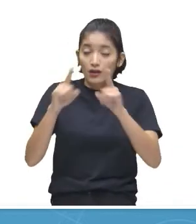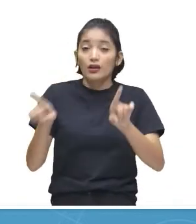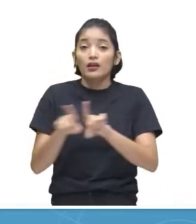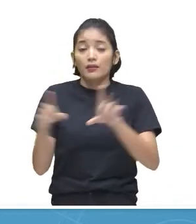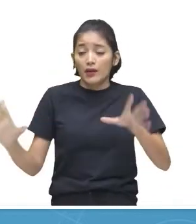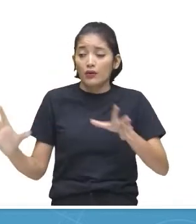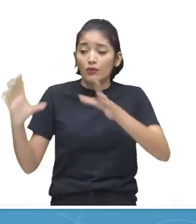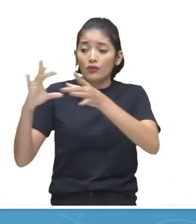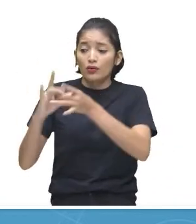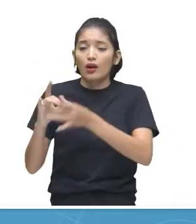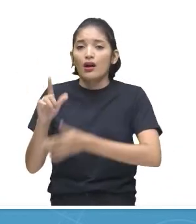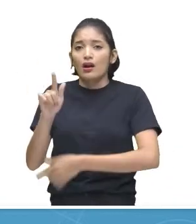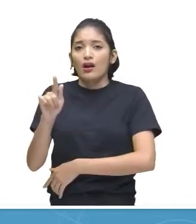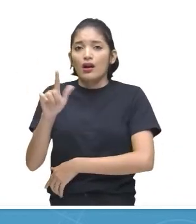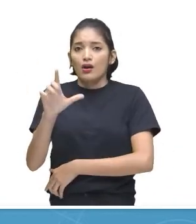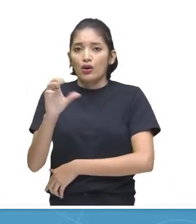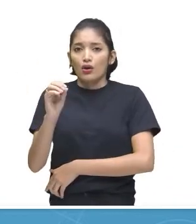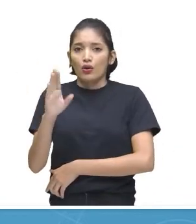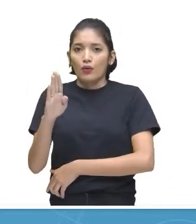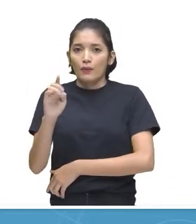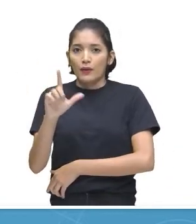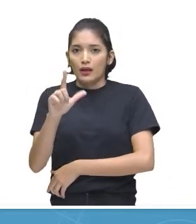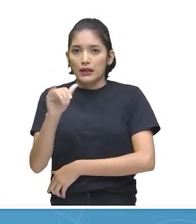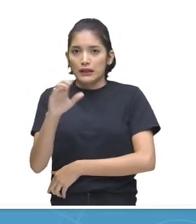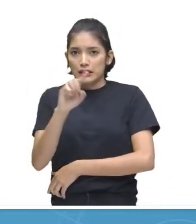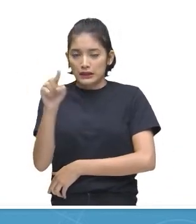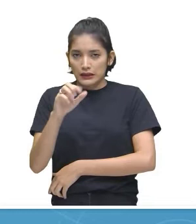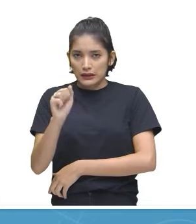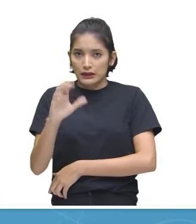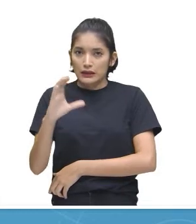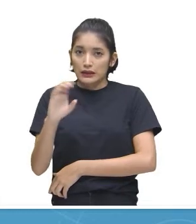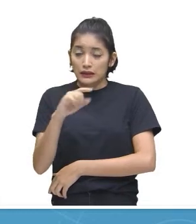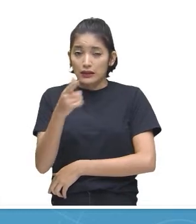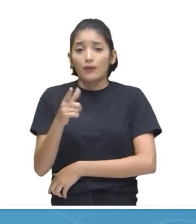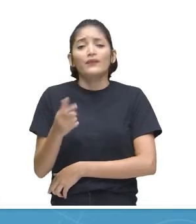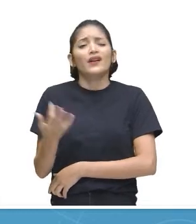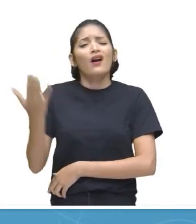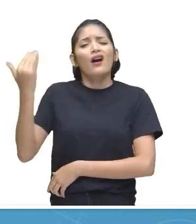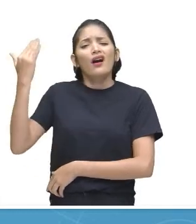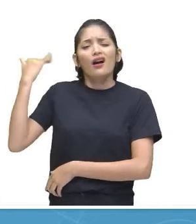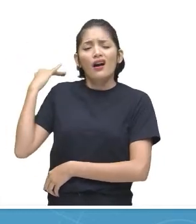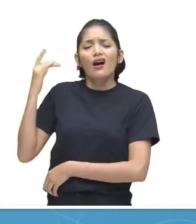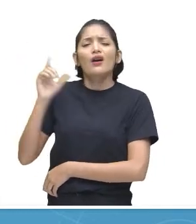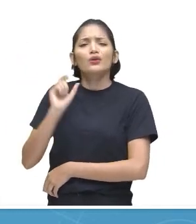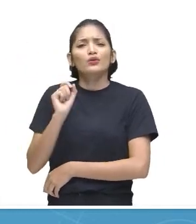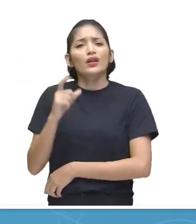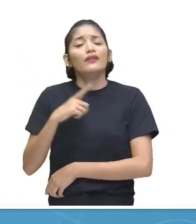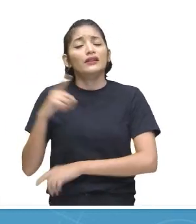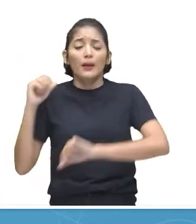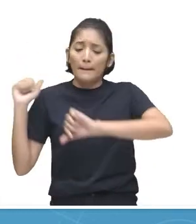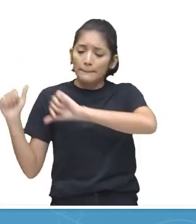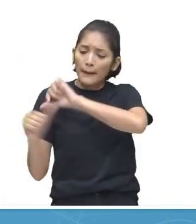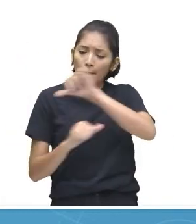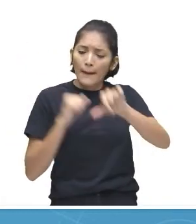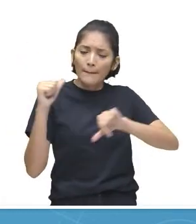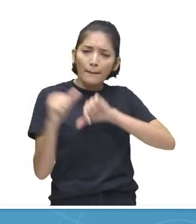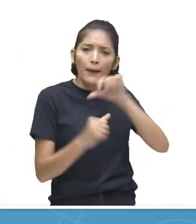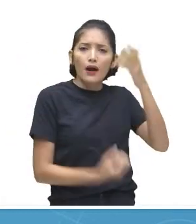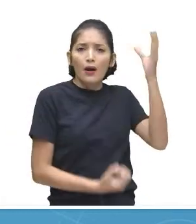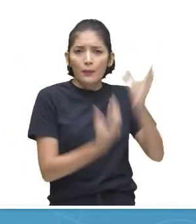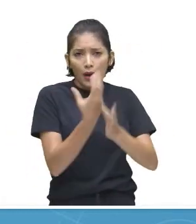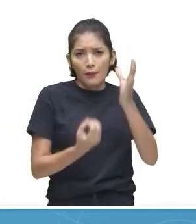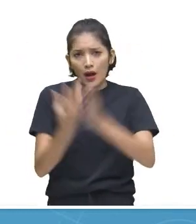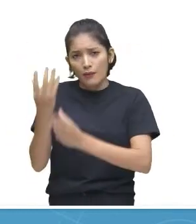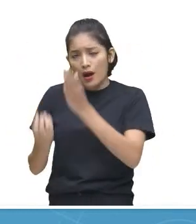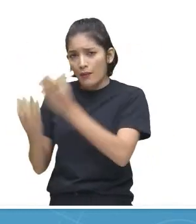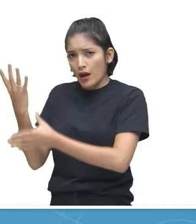à globalização. As transformações tecnológicas ocorridas nas últimas décadas, elas vão provocar essa mudança na forma de produzir, ou